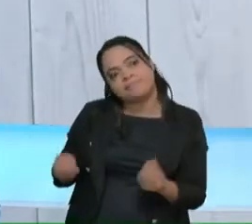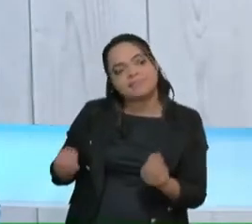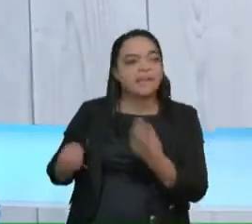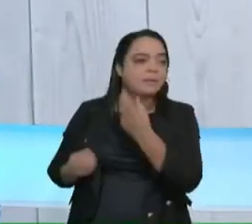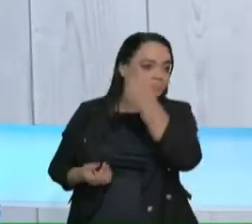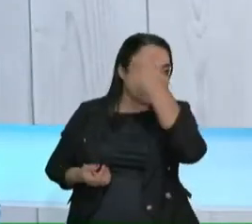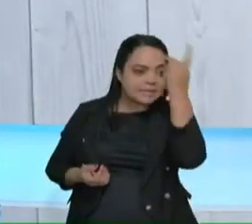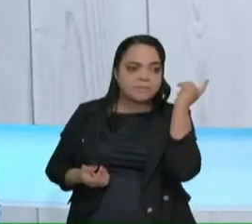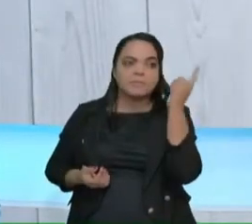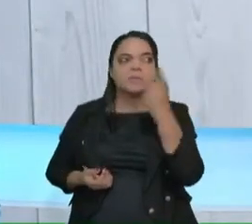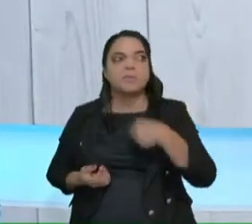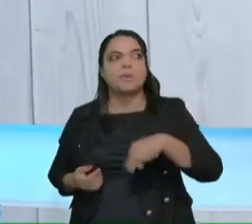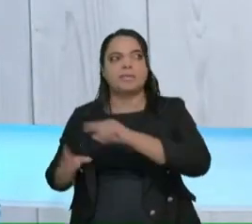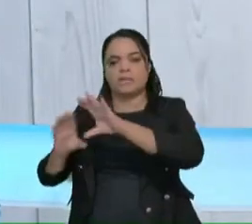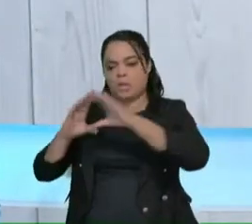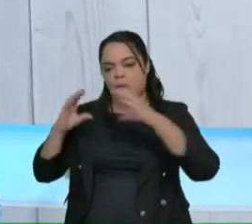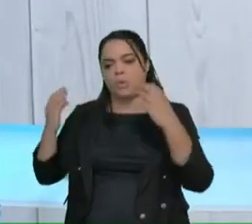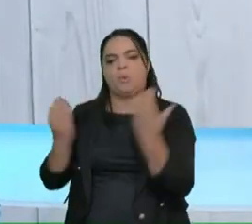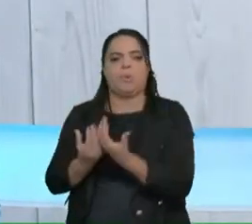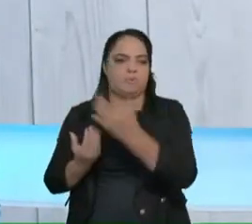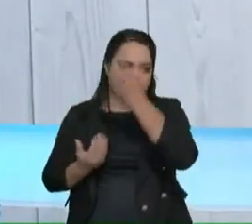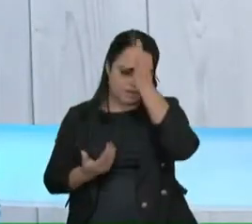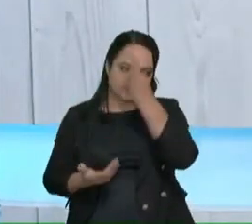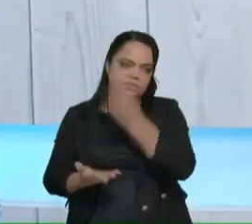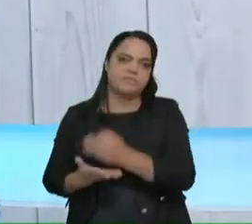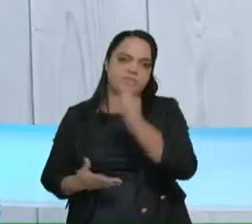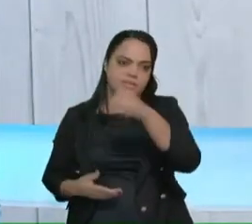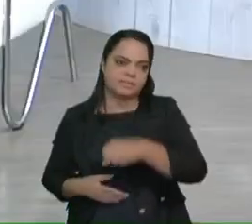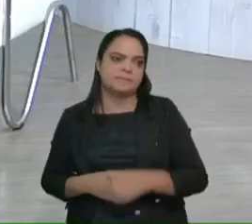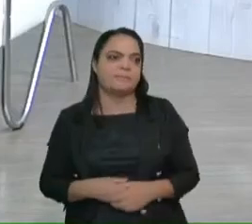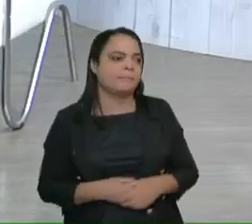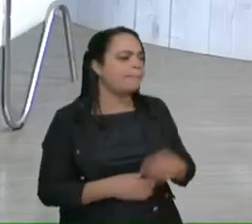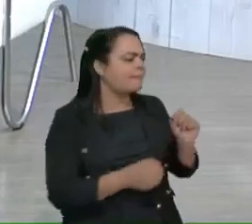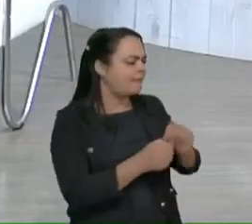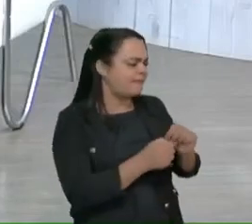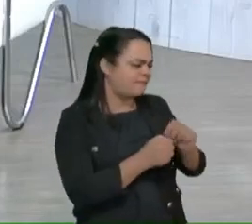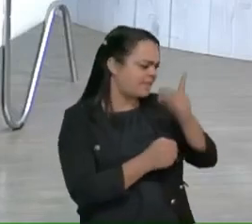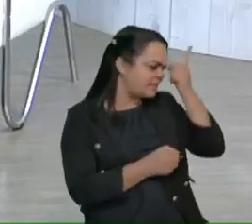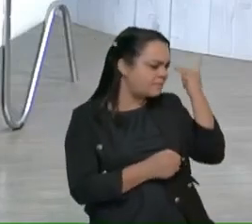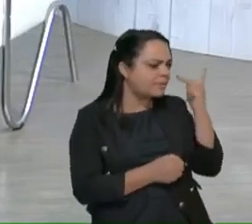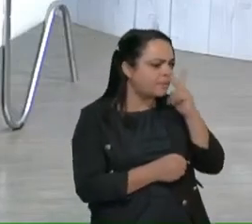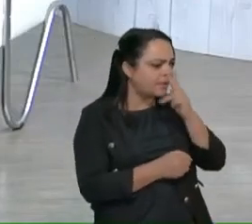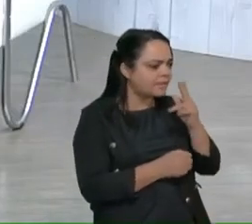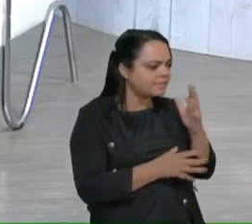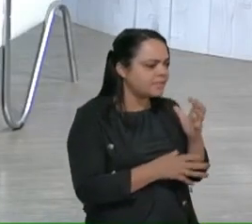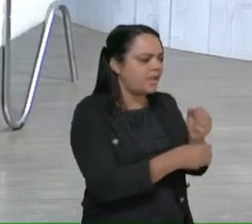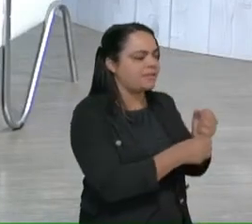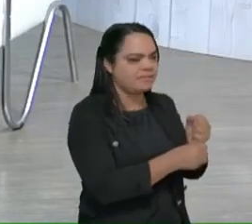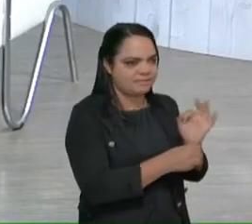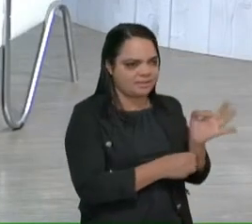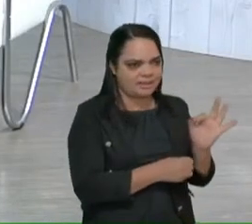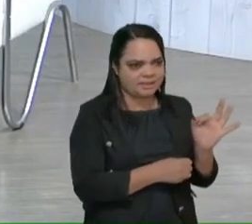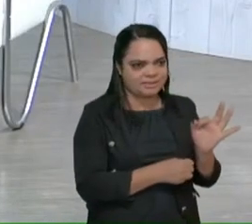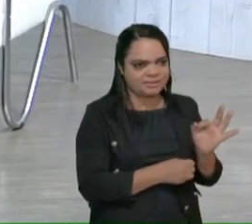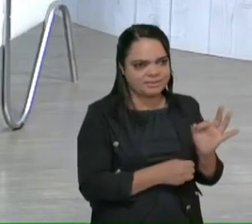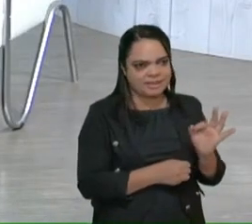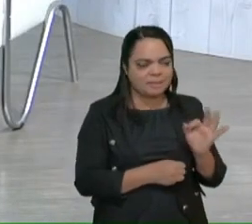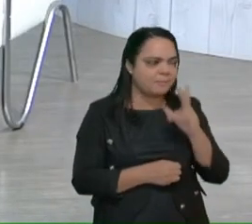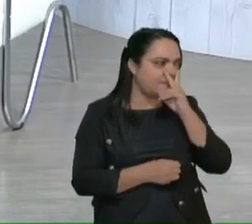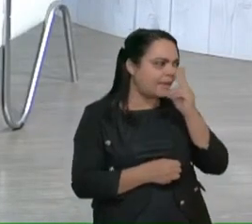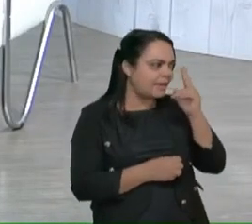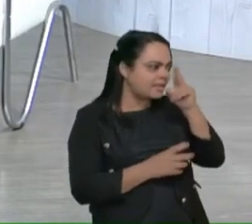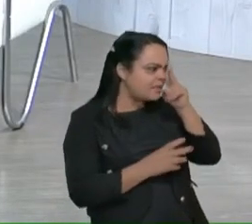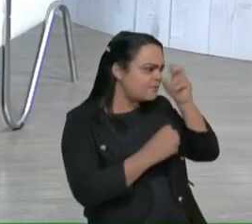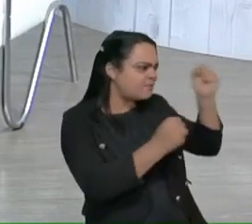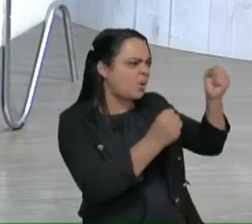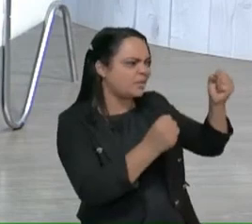essas pessoas para essas comunidades de fé né e isso faz com que as pessoas F fiquem Mais apegadas também né quando essa força